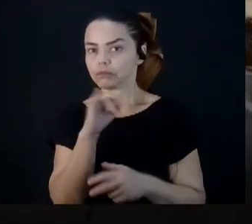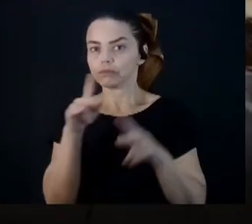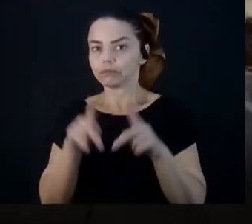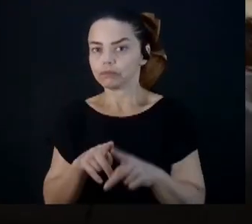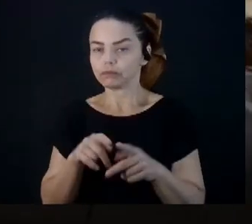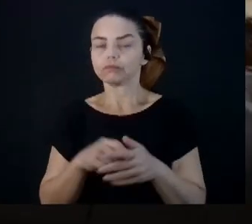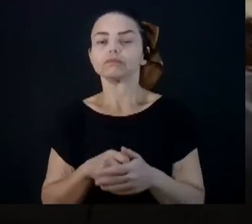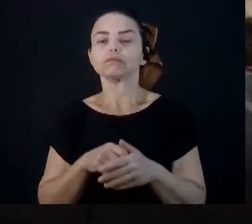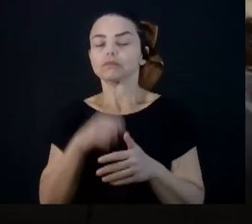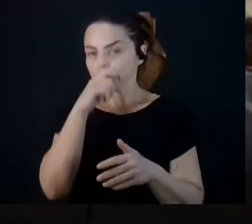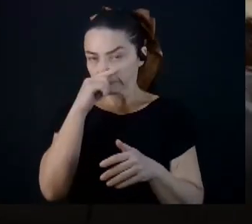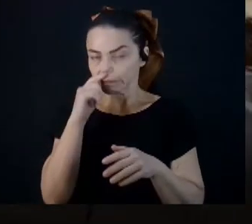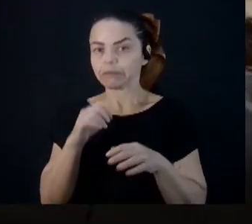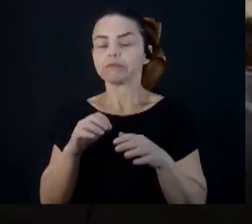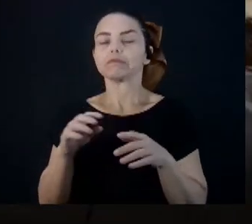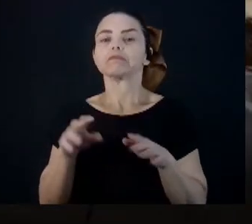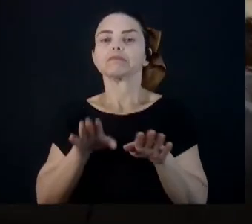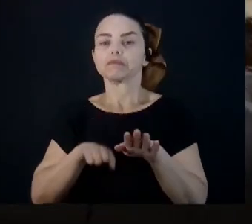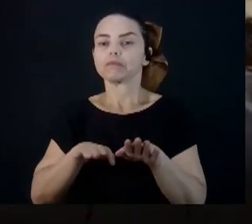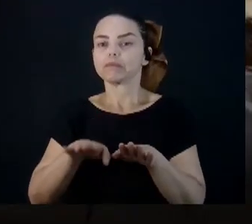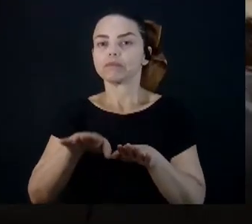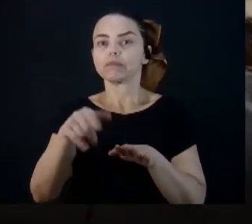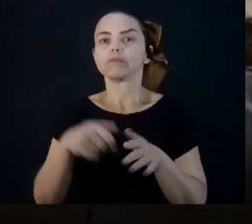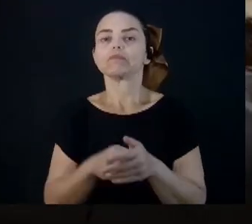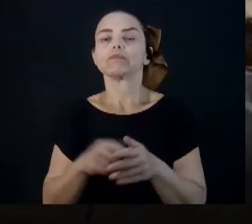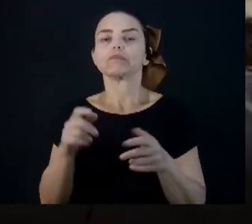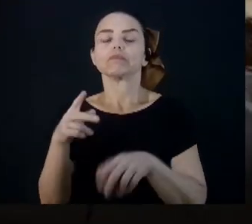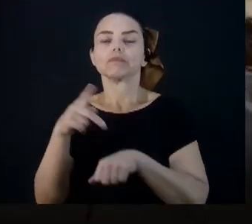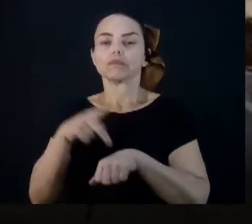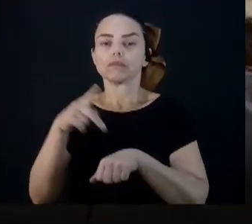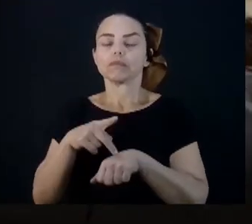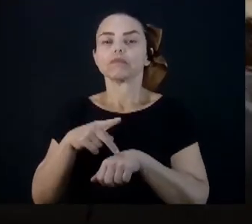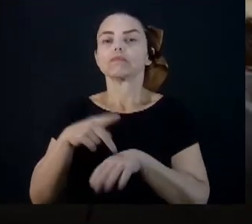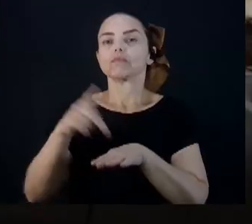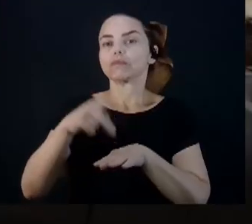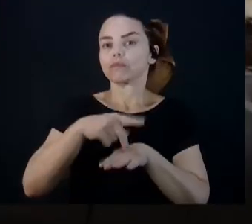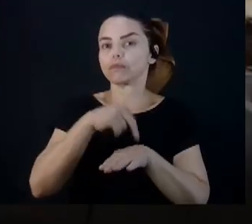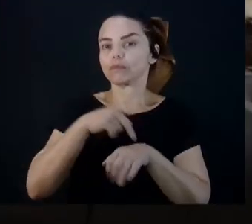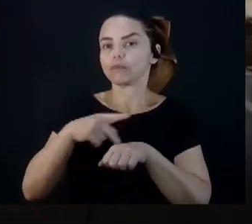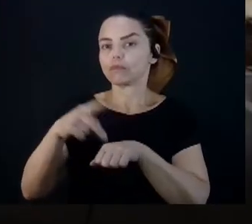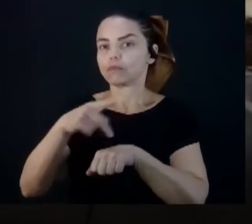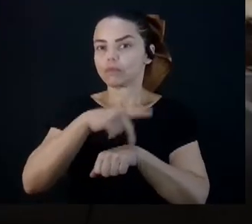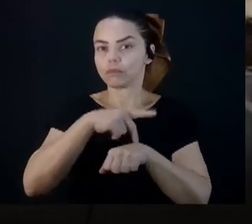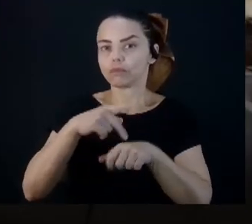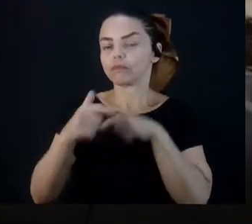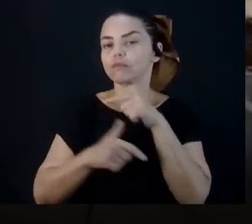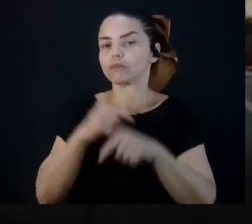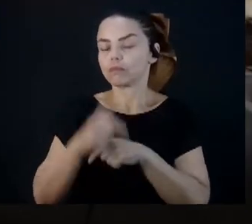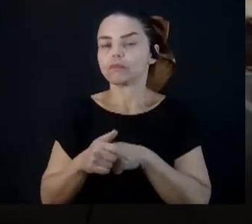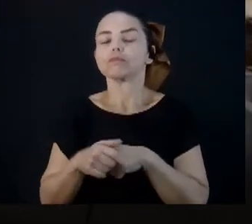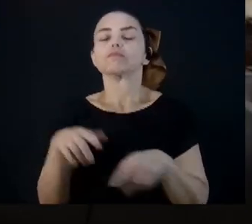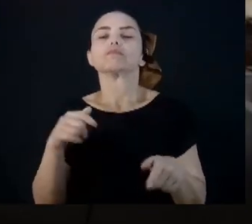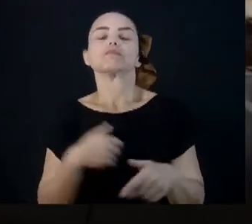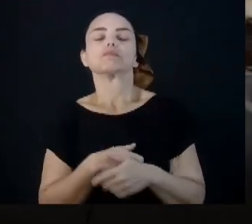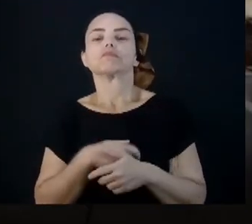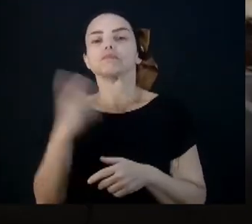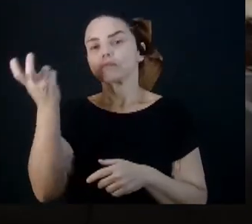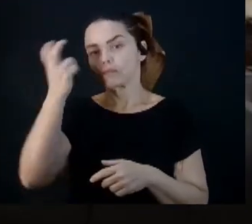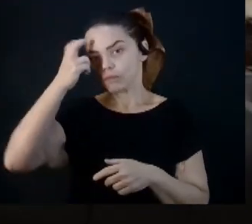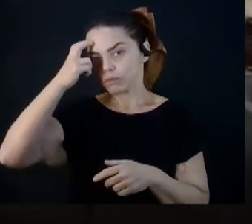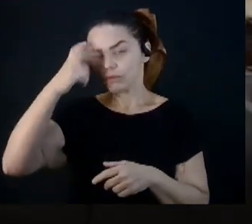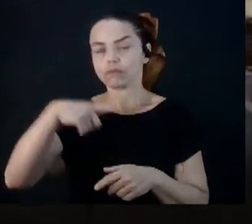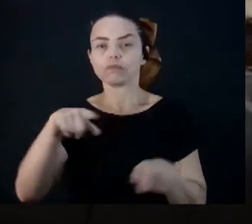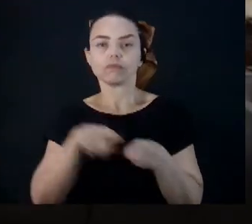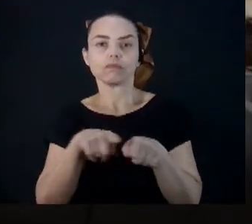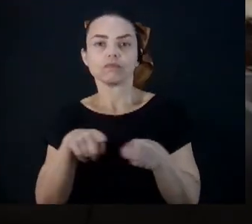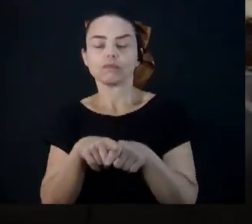confecção, manuseio de pedras, mármores, por exemplo. Eles também vinham com uma cultura já mais ou menos de